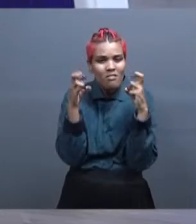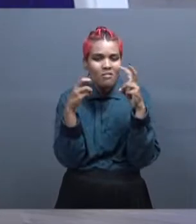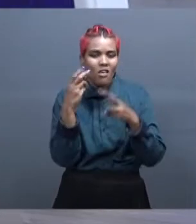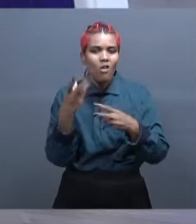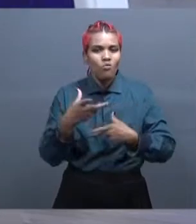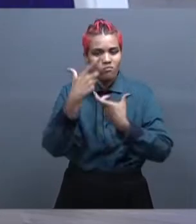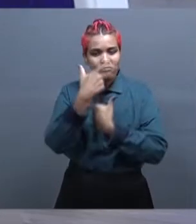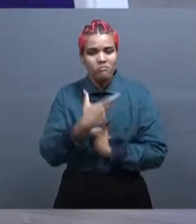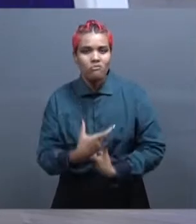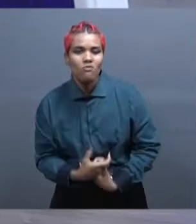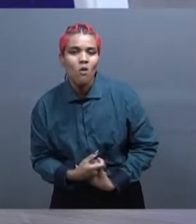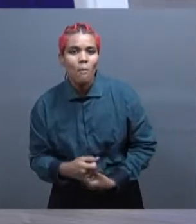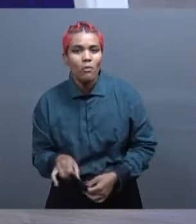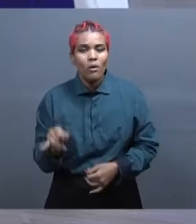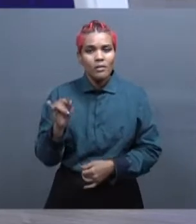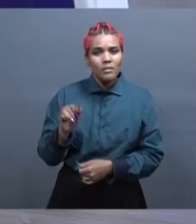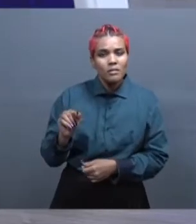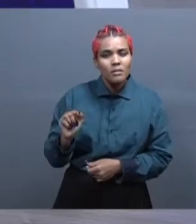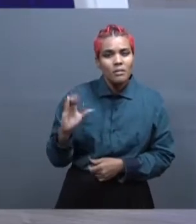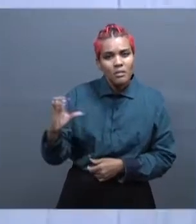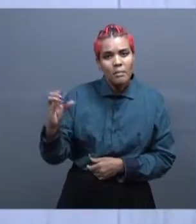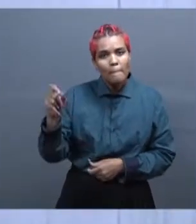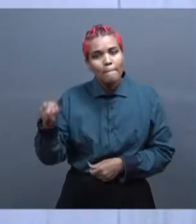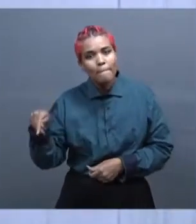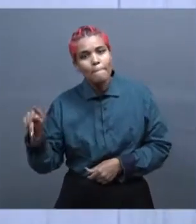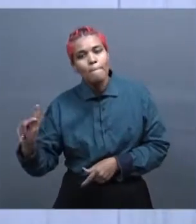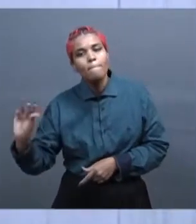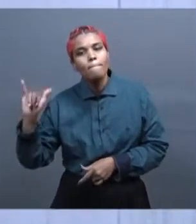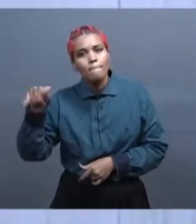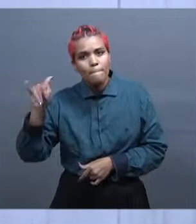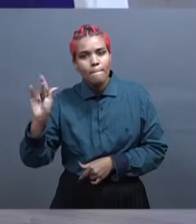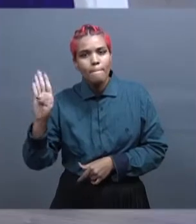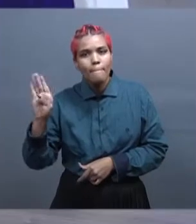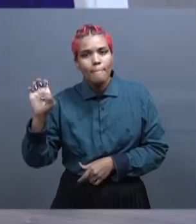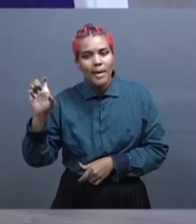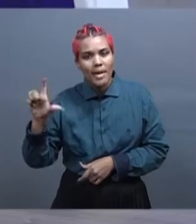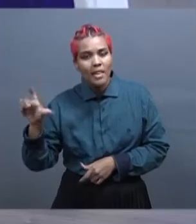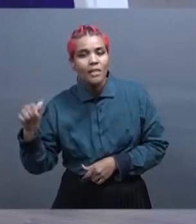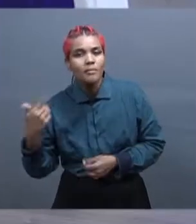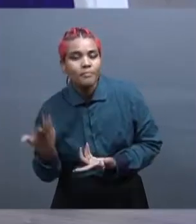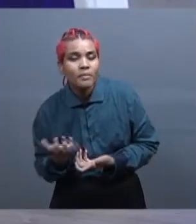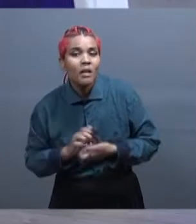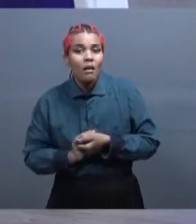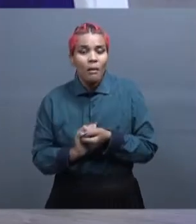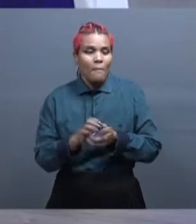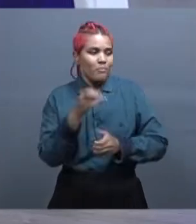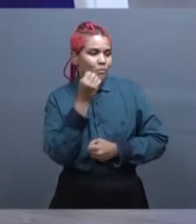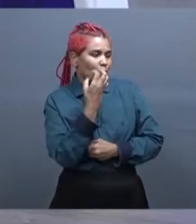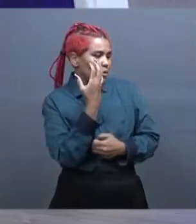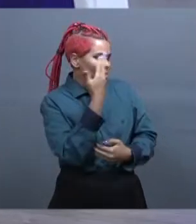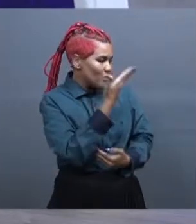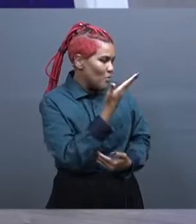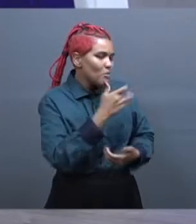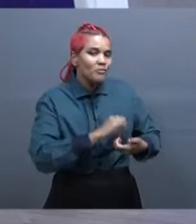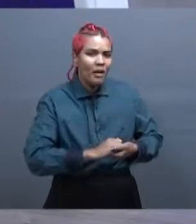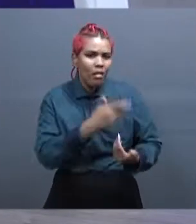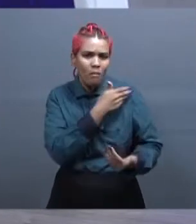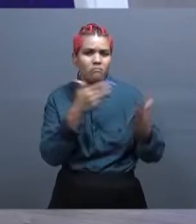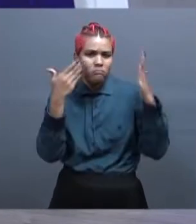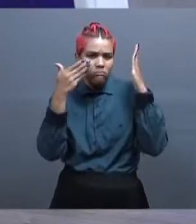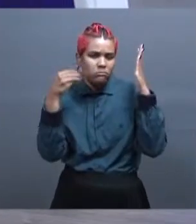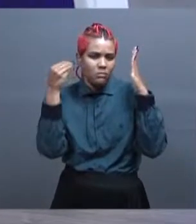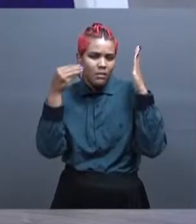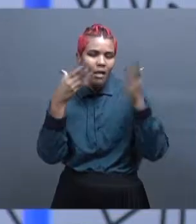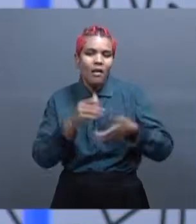e pesquisadora boa noite cibele importante e também o cassiano arantes que é tatuador e professor de